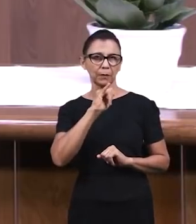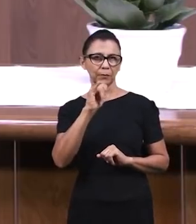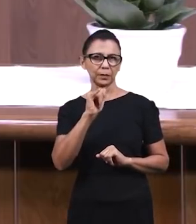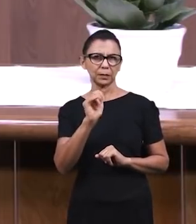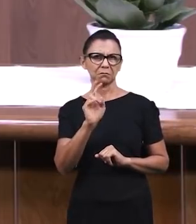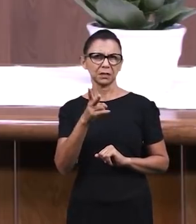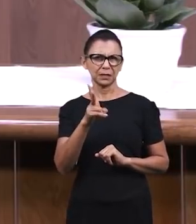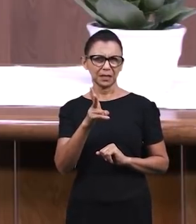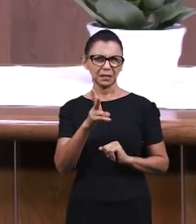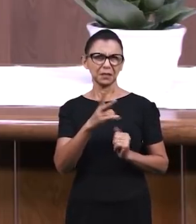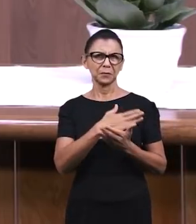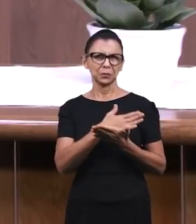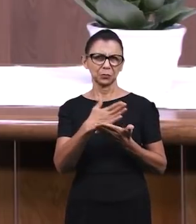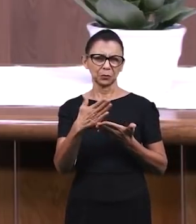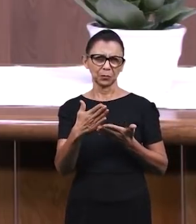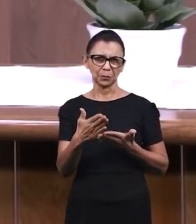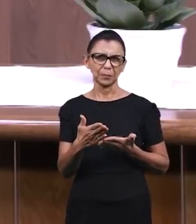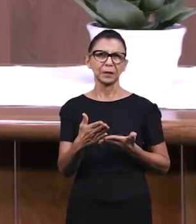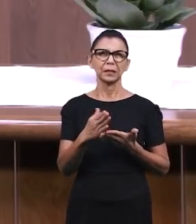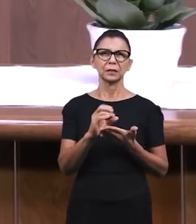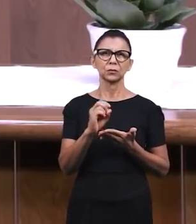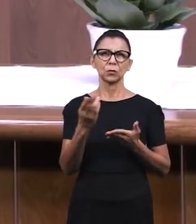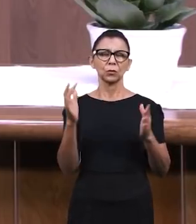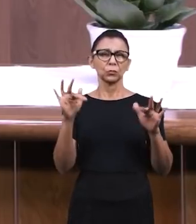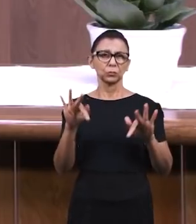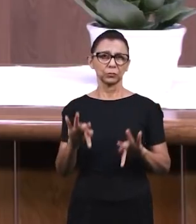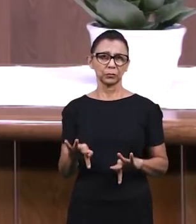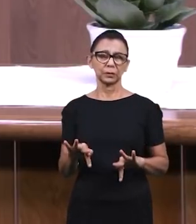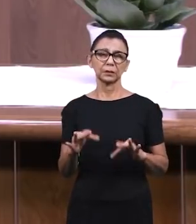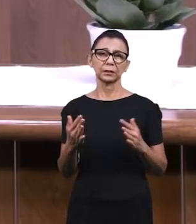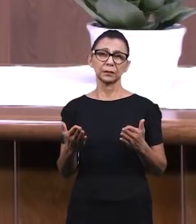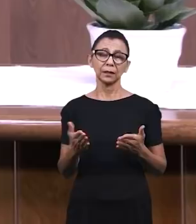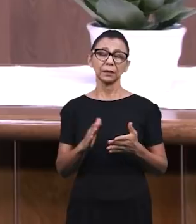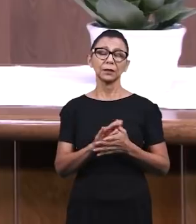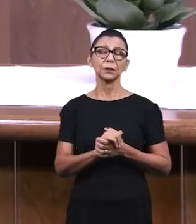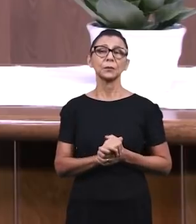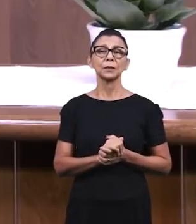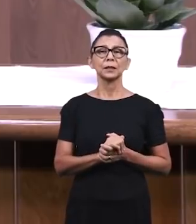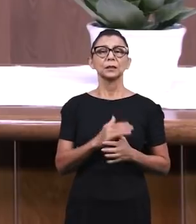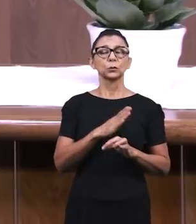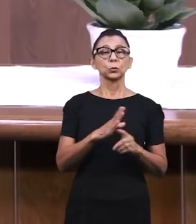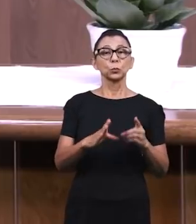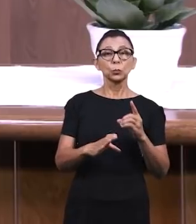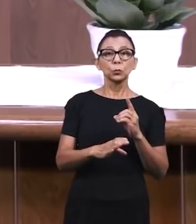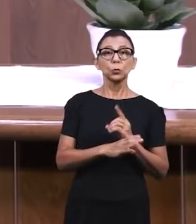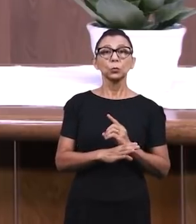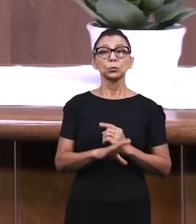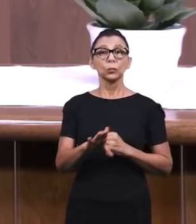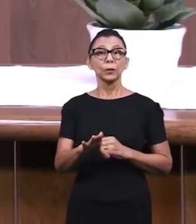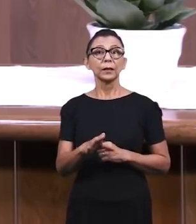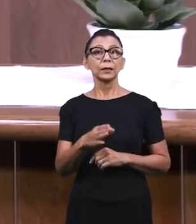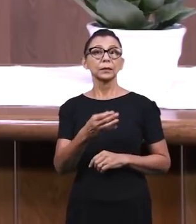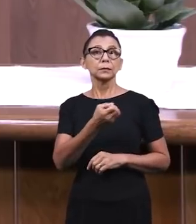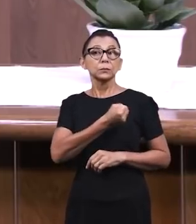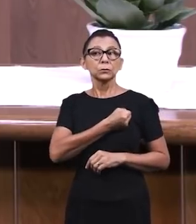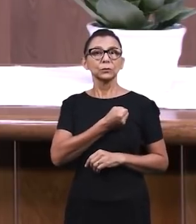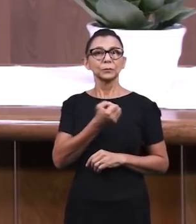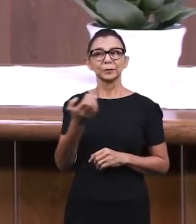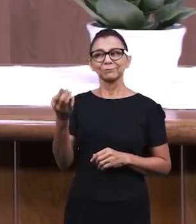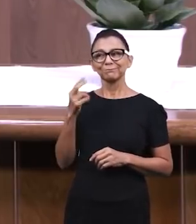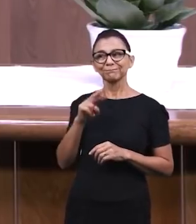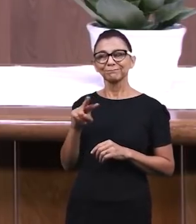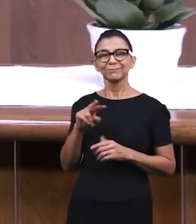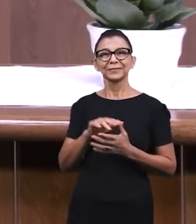que nós sempre damos no início e também no final das nossas transmissões, que é um número de telefone que você pode ligar. Você